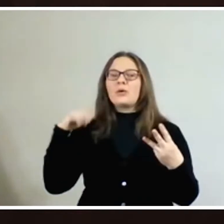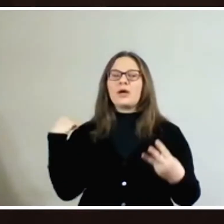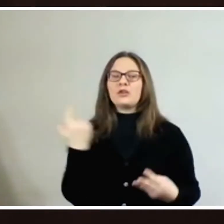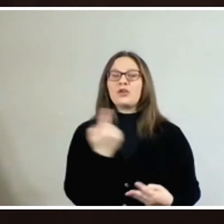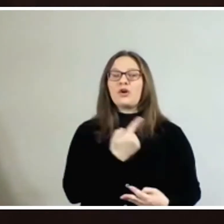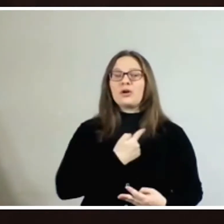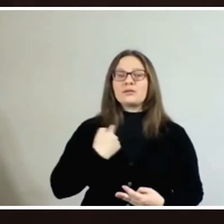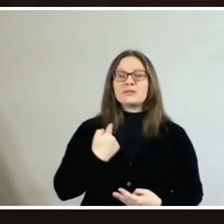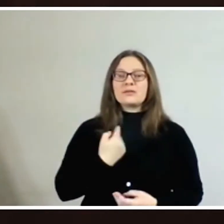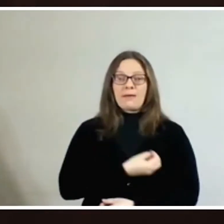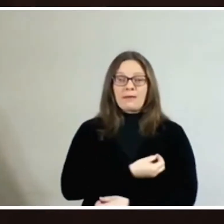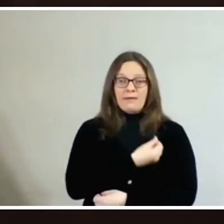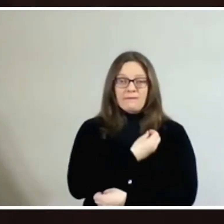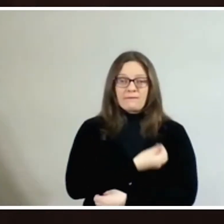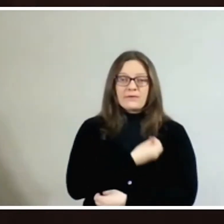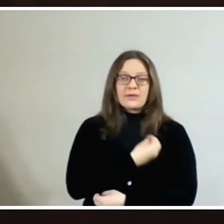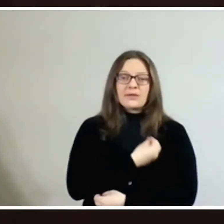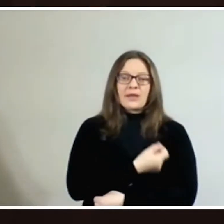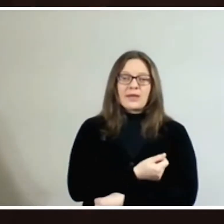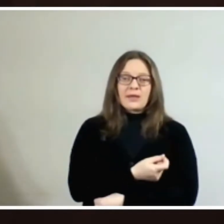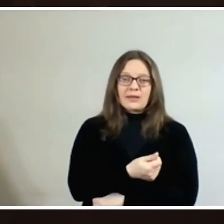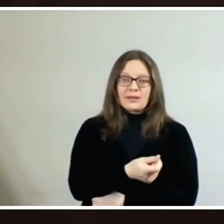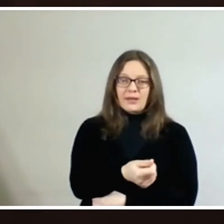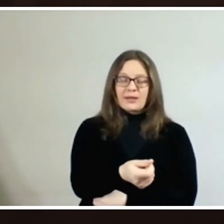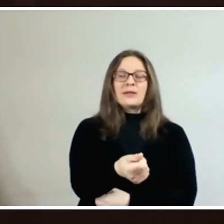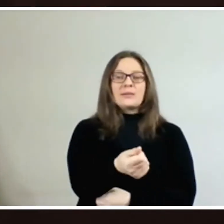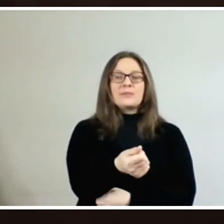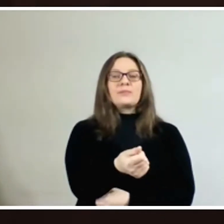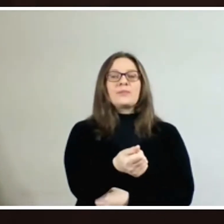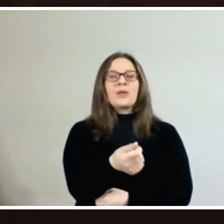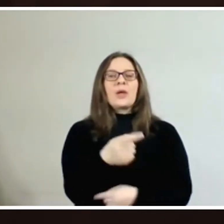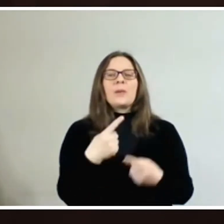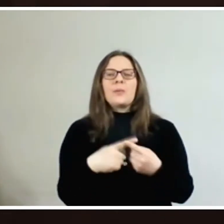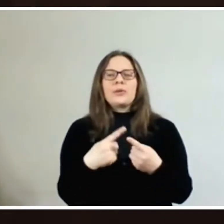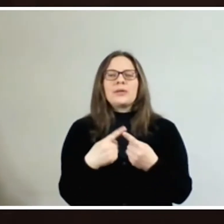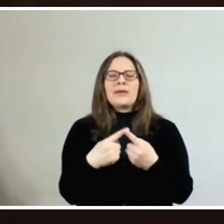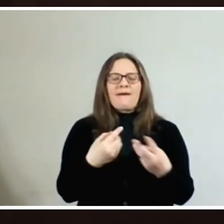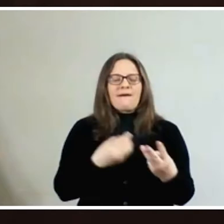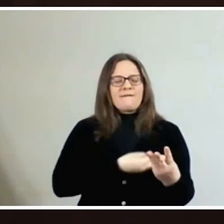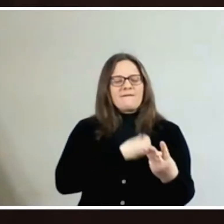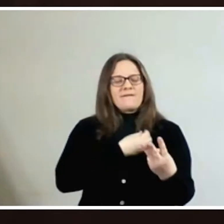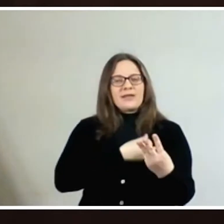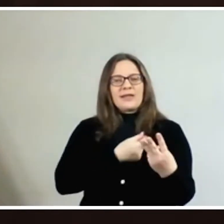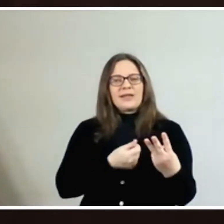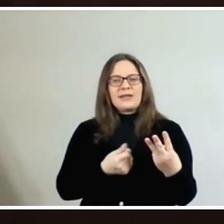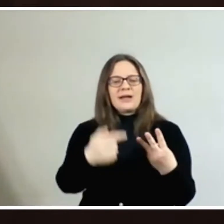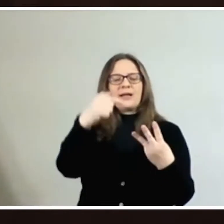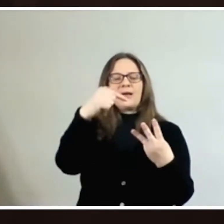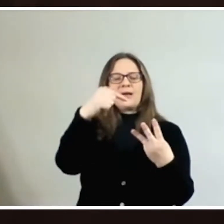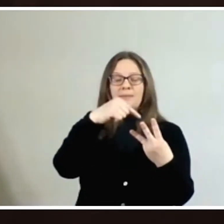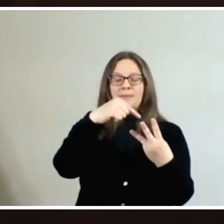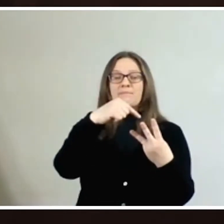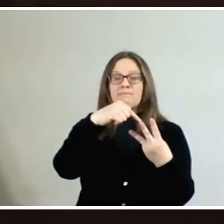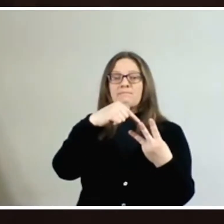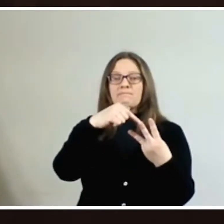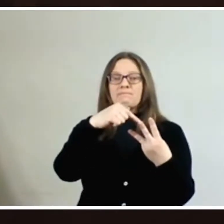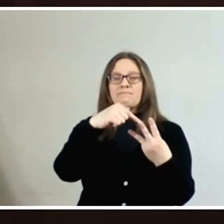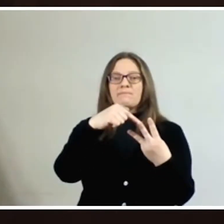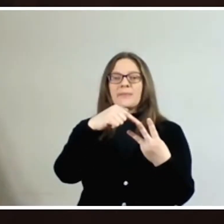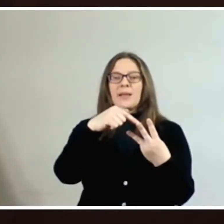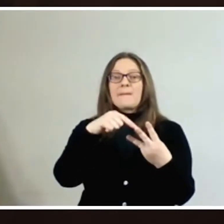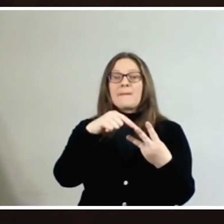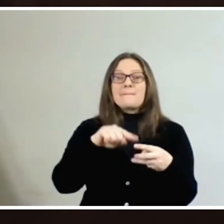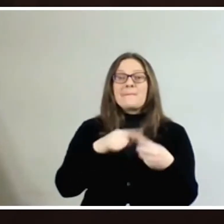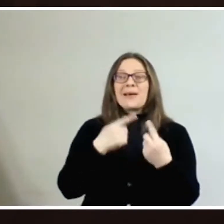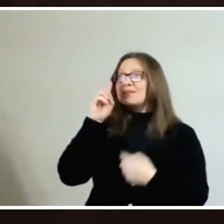eterna. A vida eterna está no Filho, a vida eterna vem do Pai. Você tem acesso ao